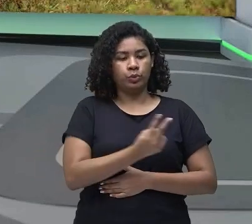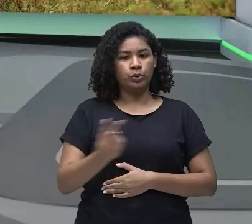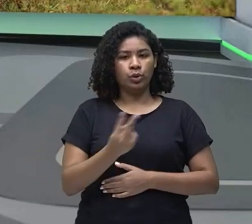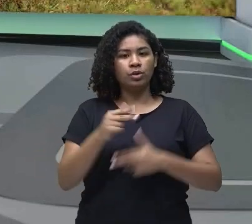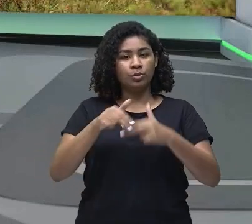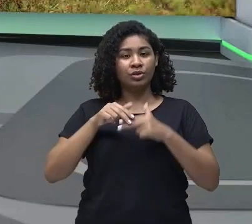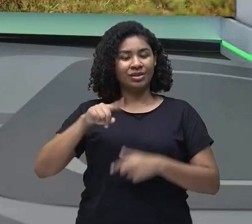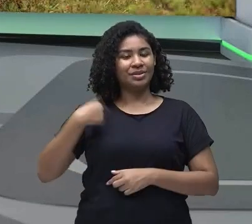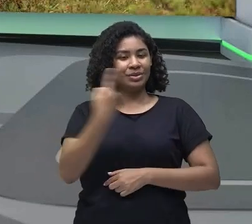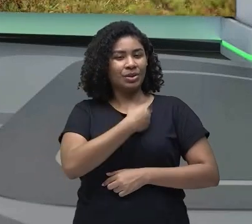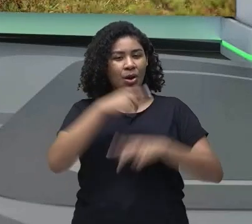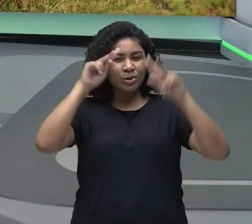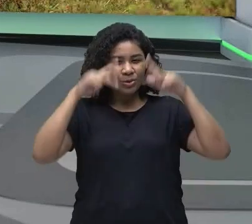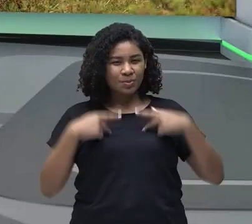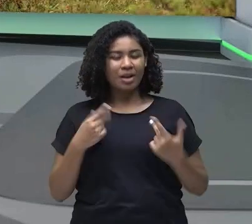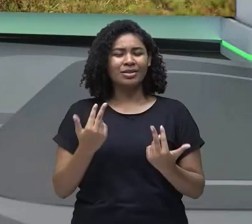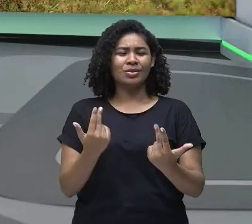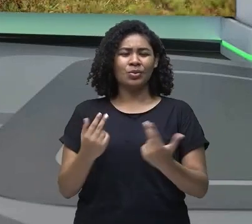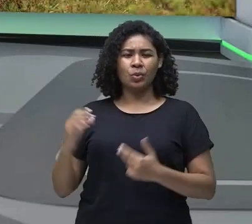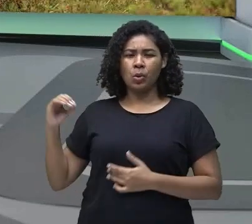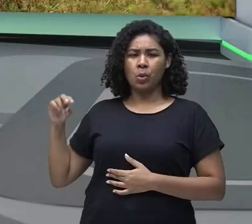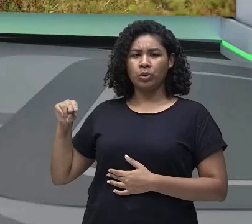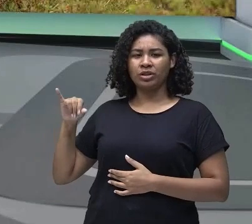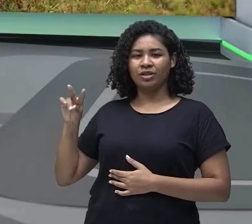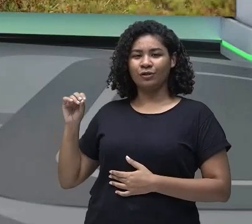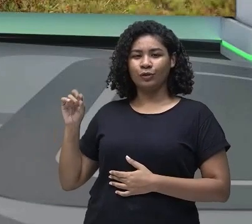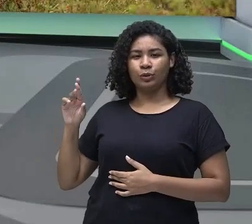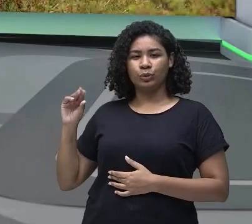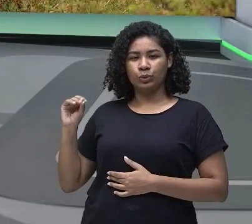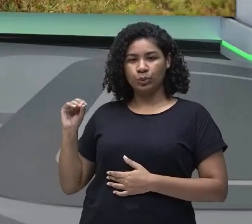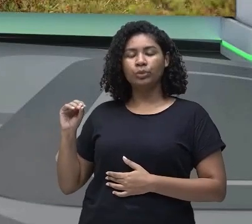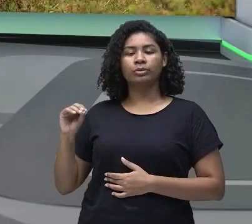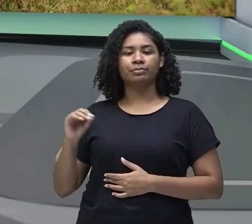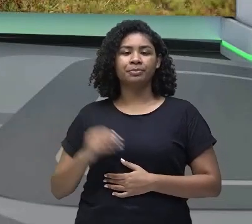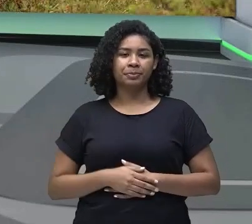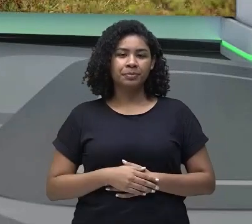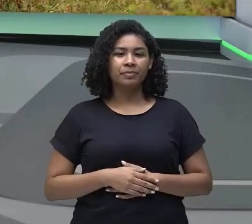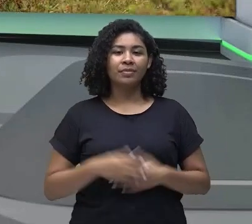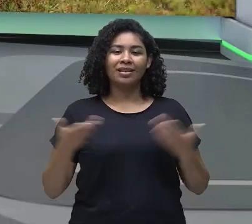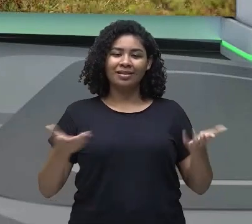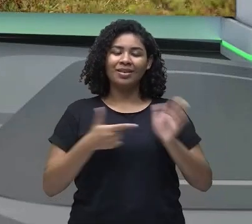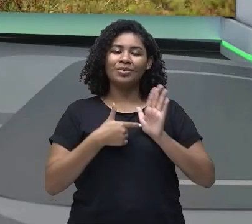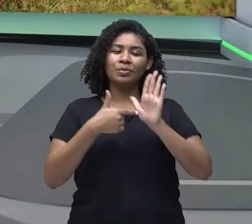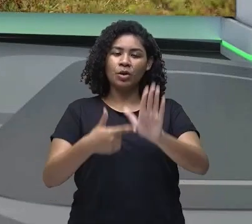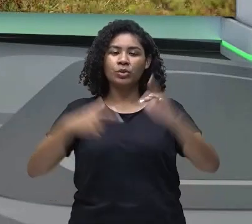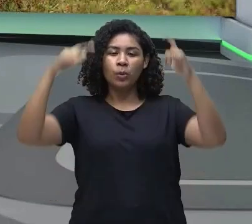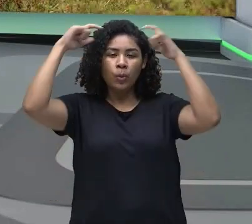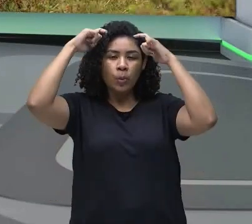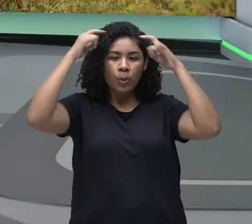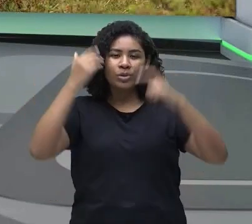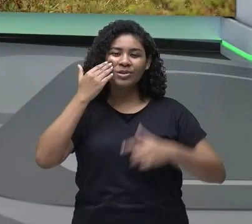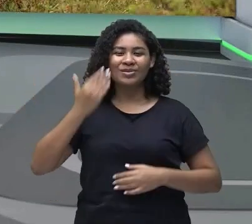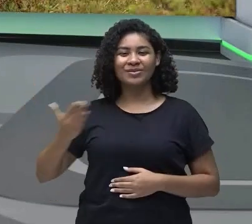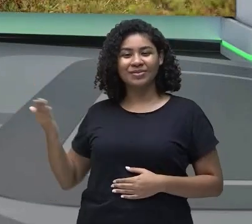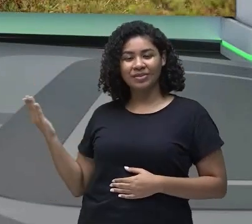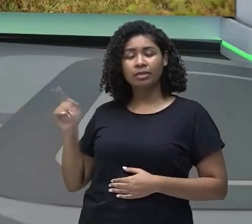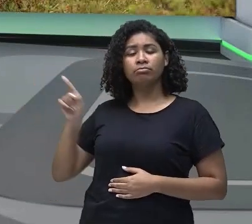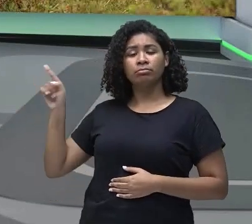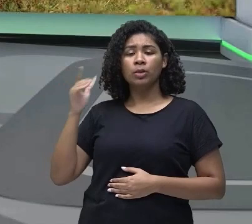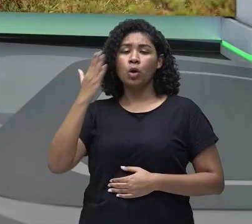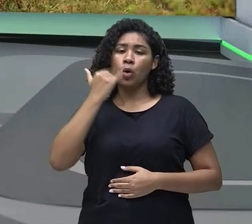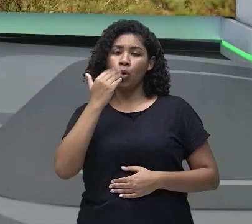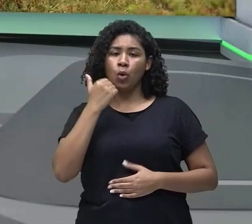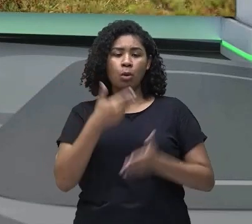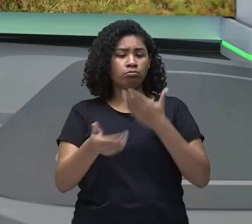nós humanos, nós somos seres onívoros. Trouxemos também para vocês os ursos, né, que também são onívoros. Eles se alimentam do